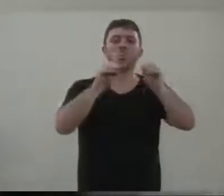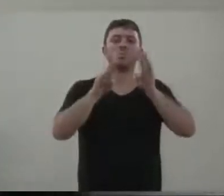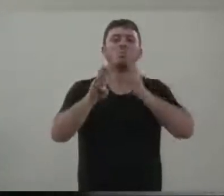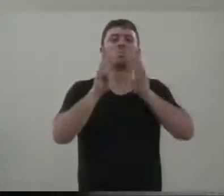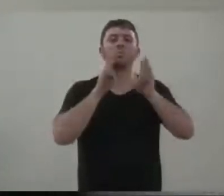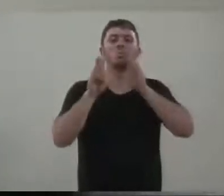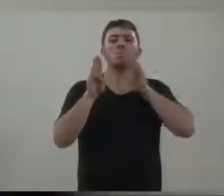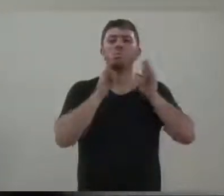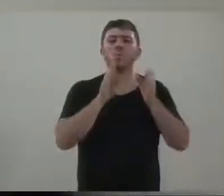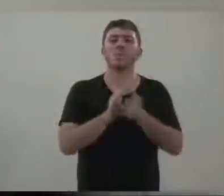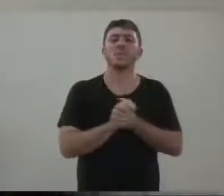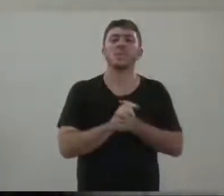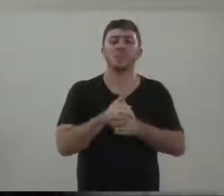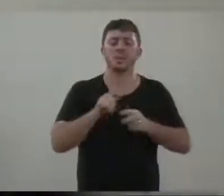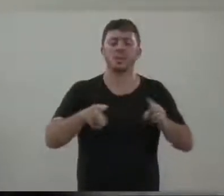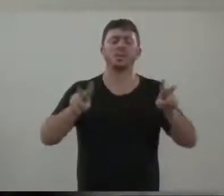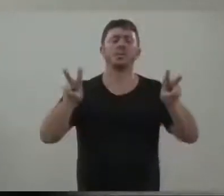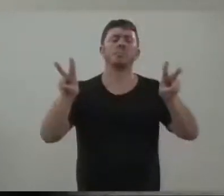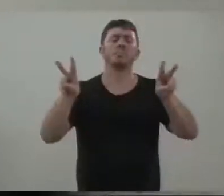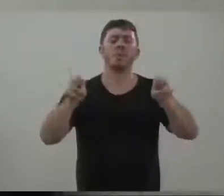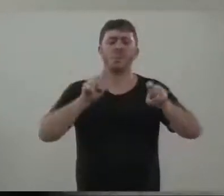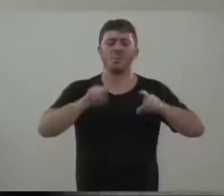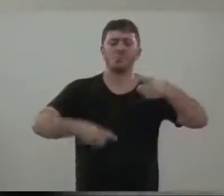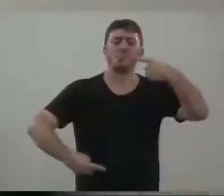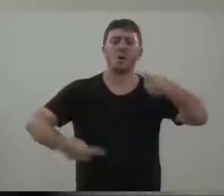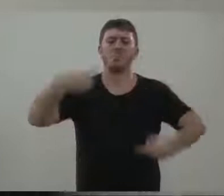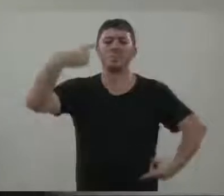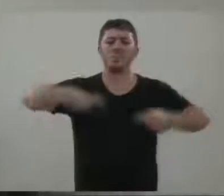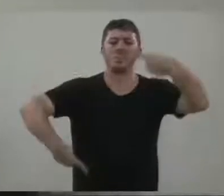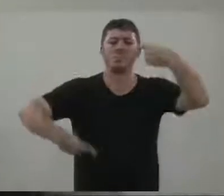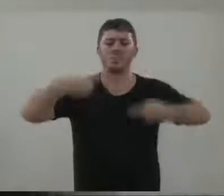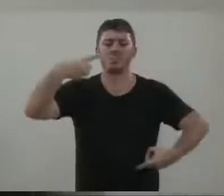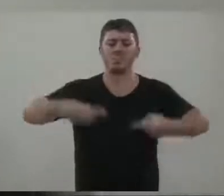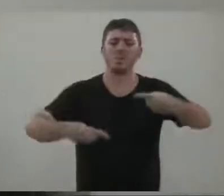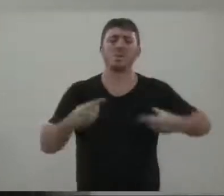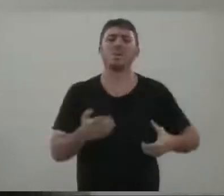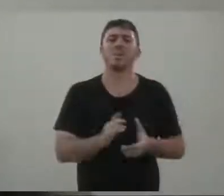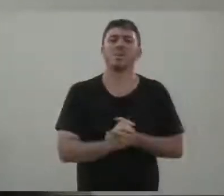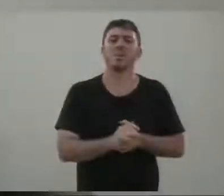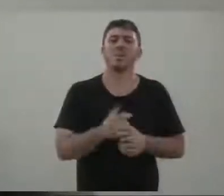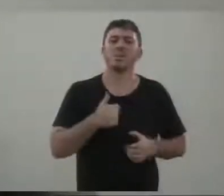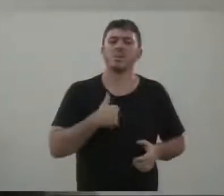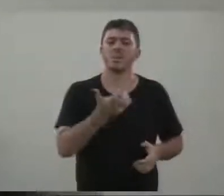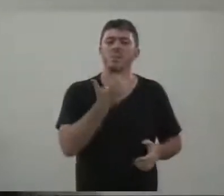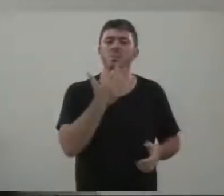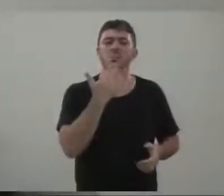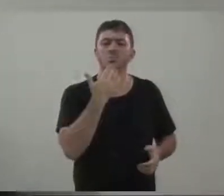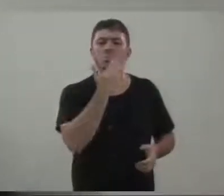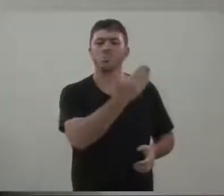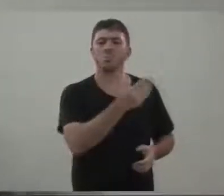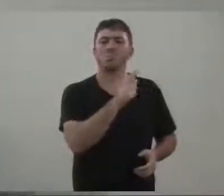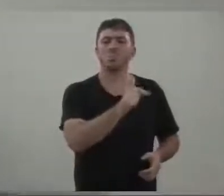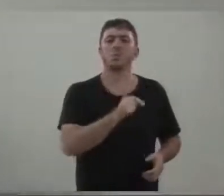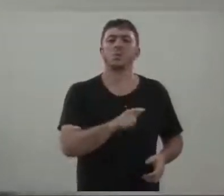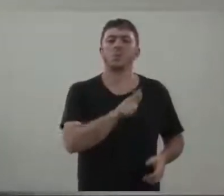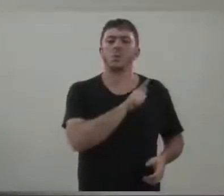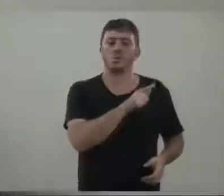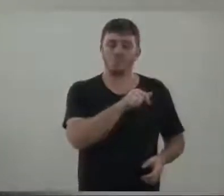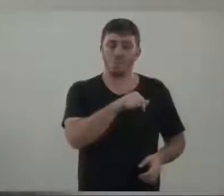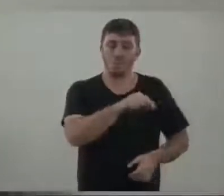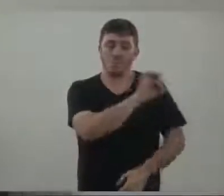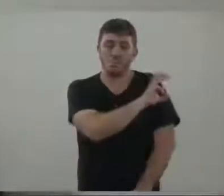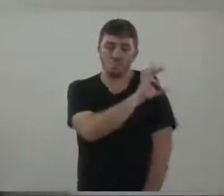que realmente o tema é altamente polêmico, né? Então, o que eu queria também solicitar do governo aqui, né, nesses